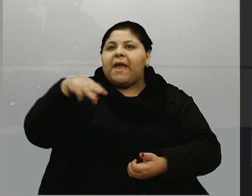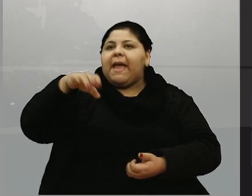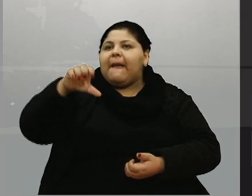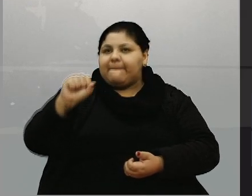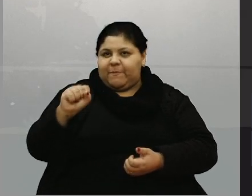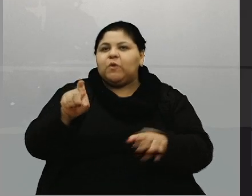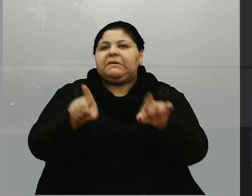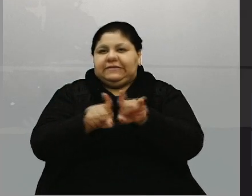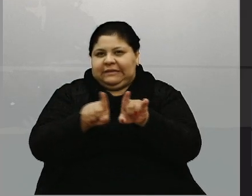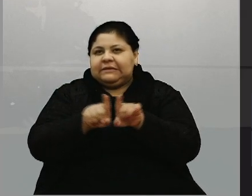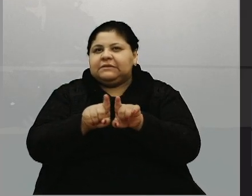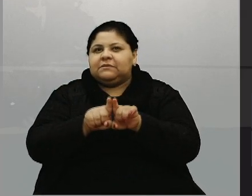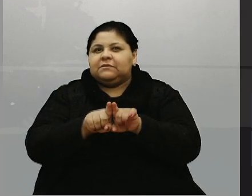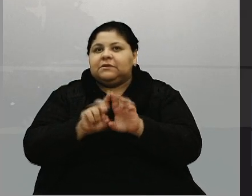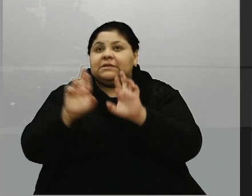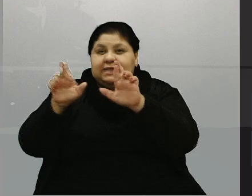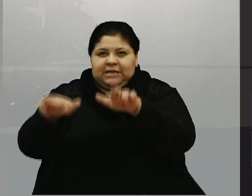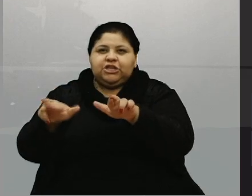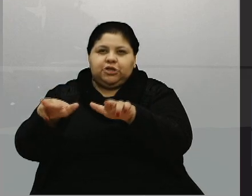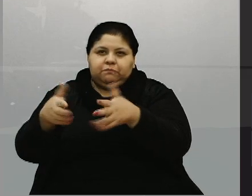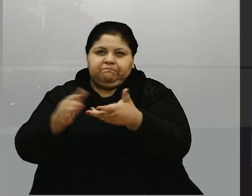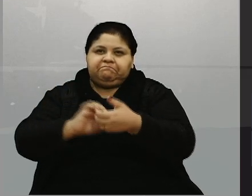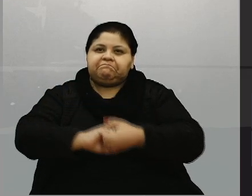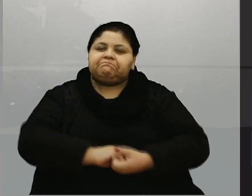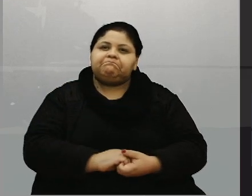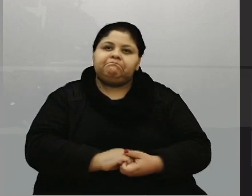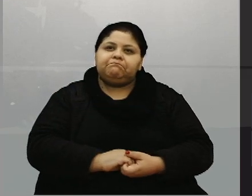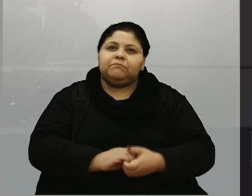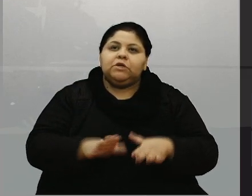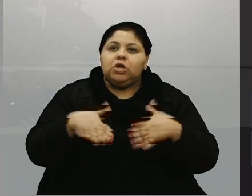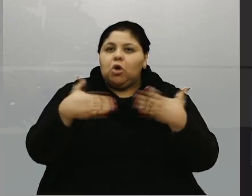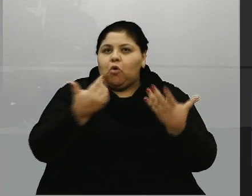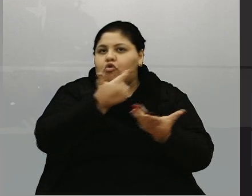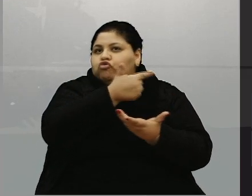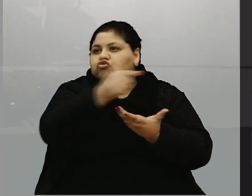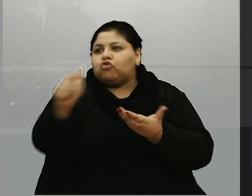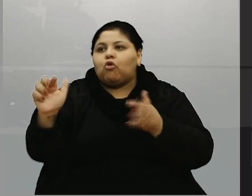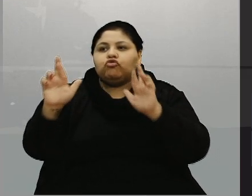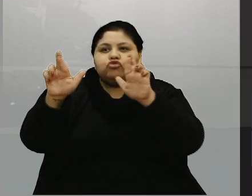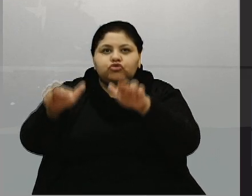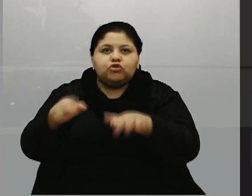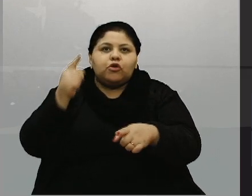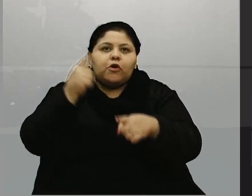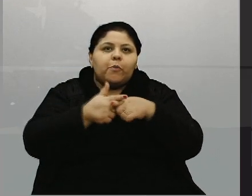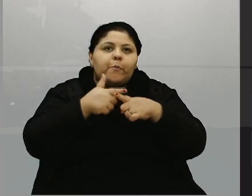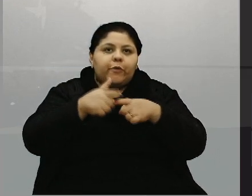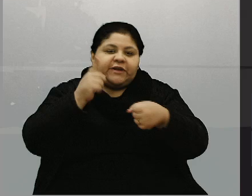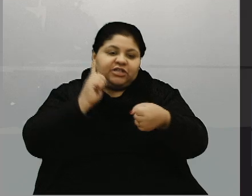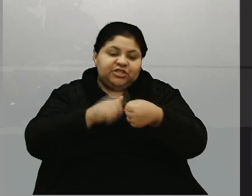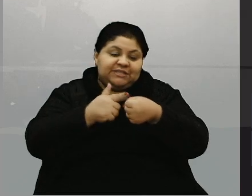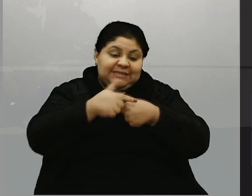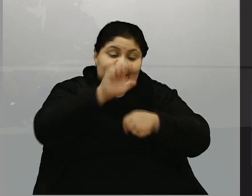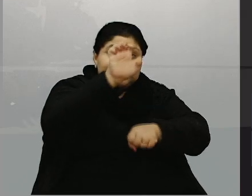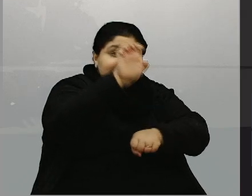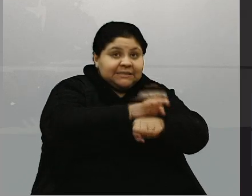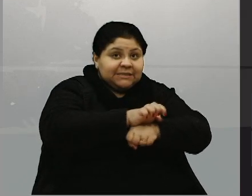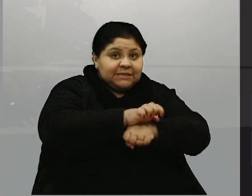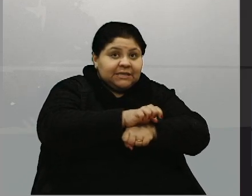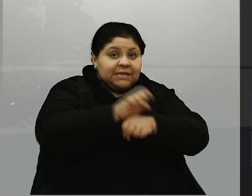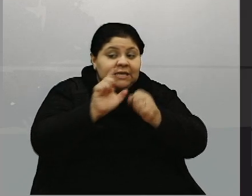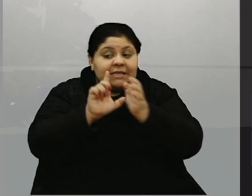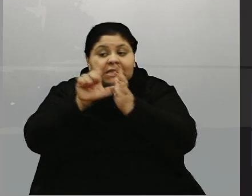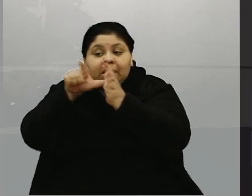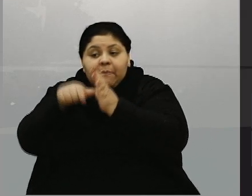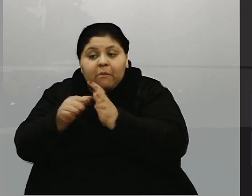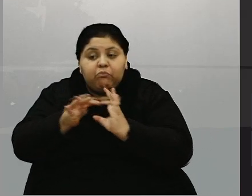lá da região da Boêmia, ou de outras regiões, porque existiam as cidades-estados que mais tarde